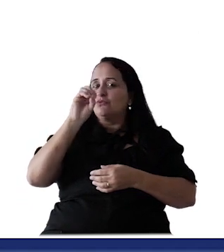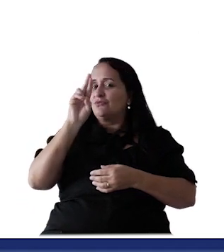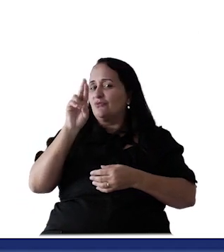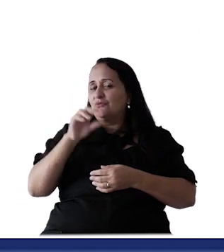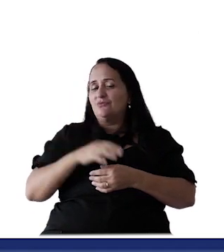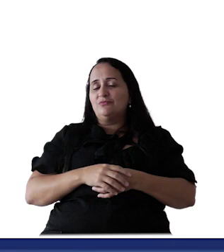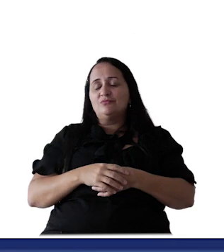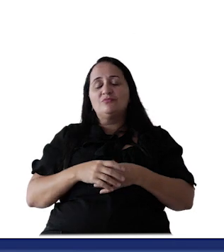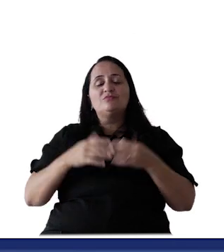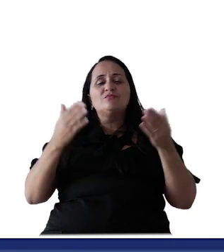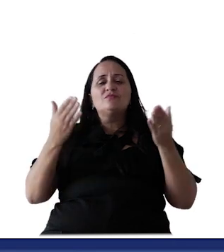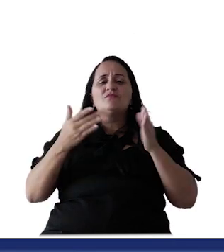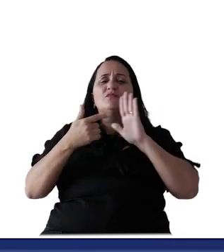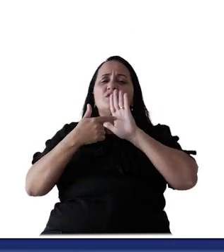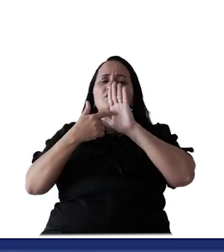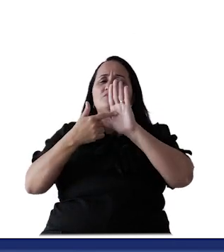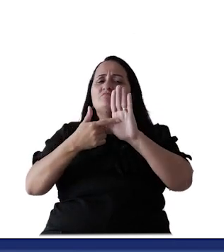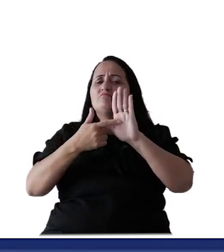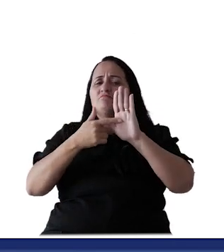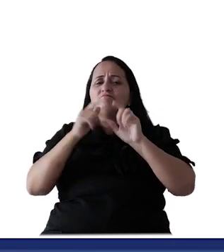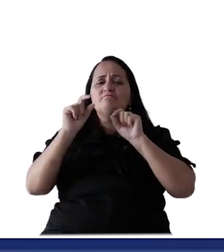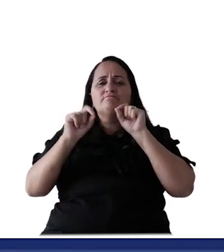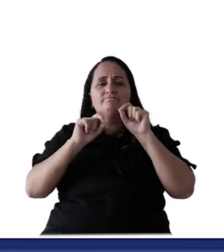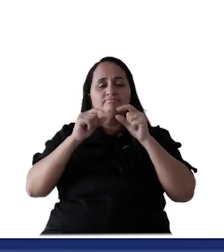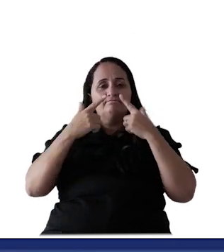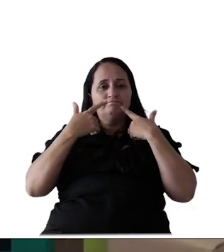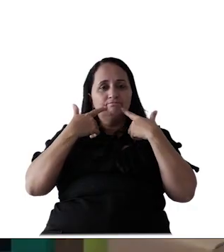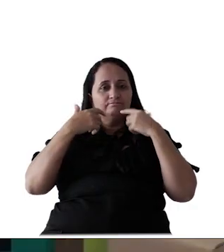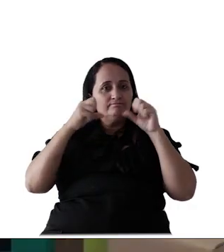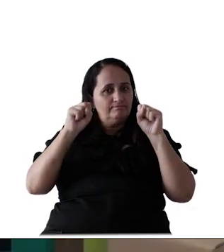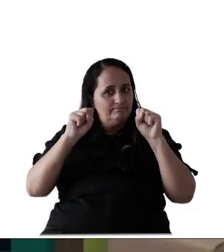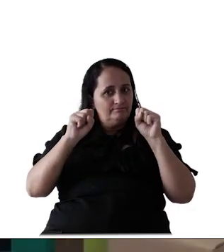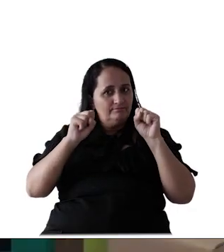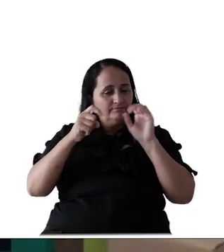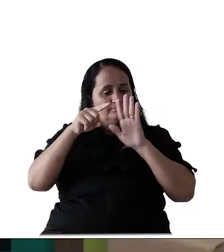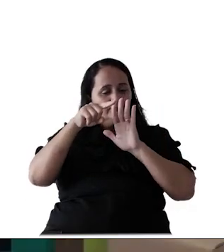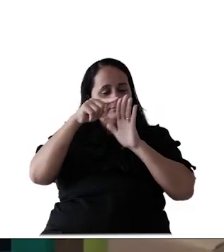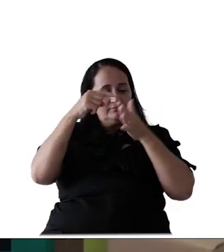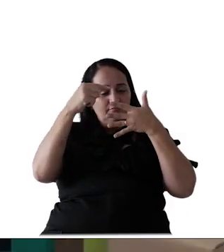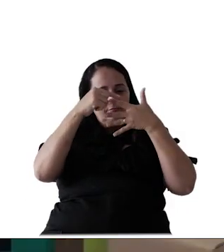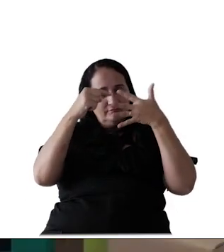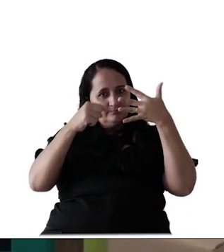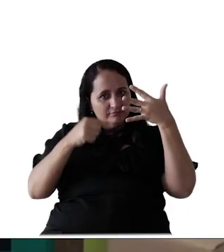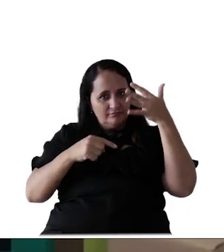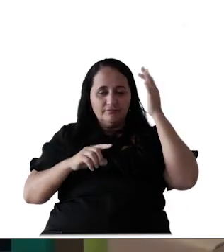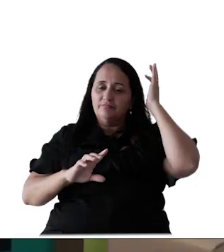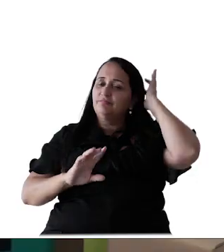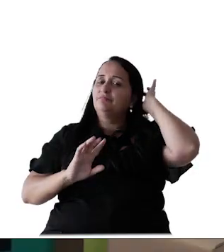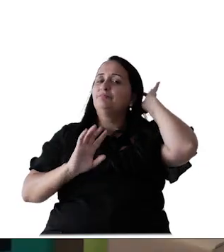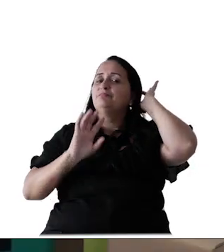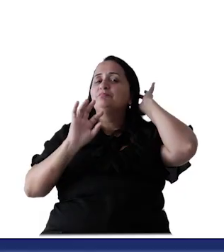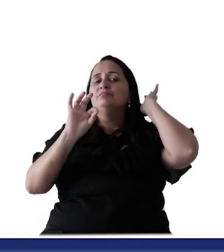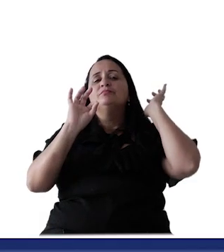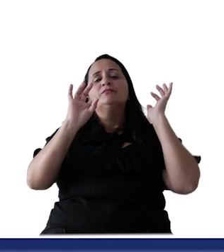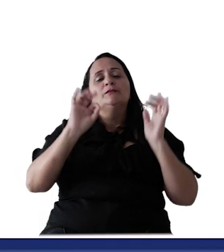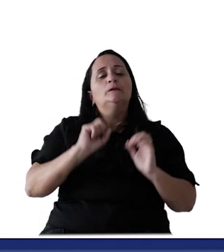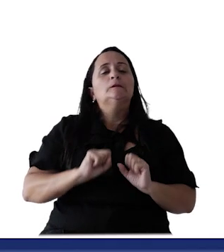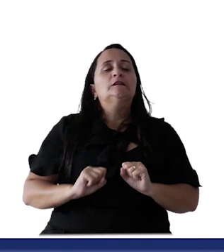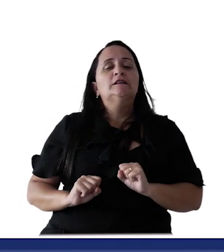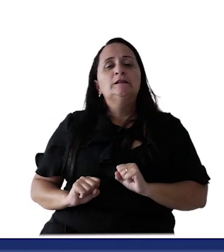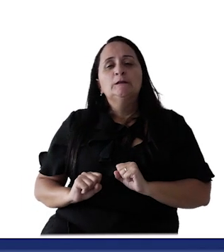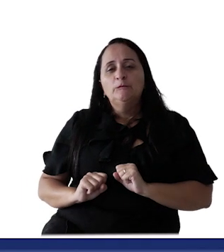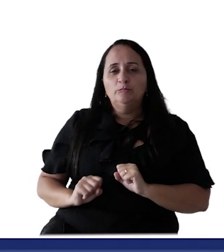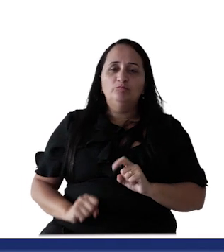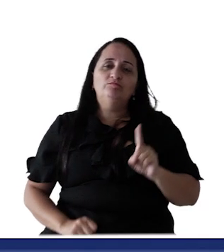linguísticas desse locutor e desse interlocutor em muitas situações. Pois bem, marcas